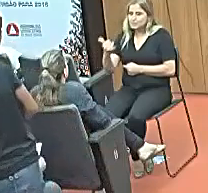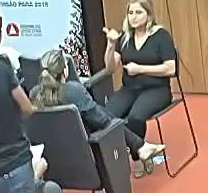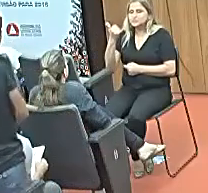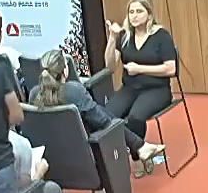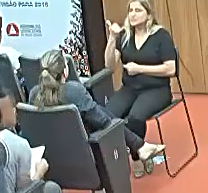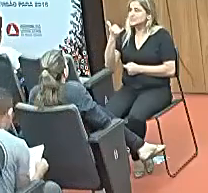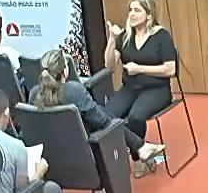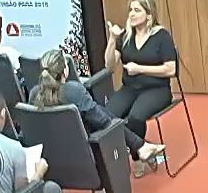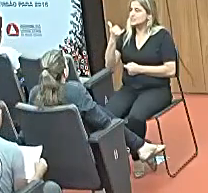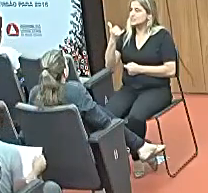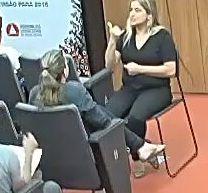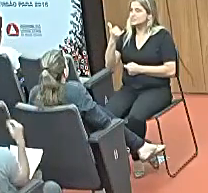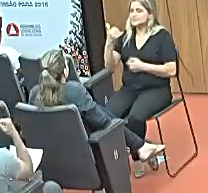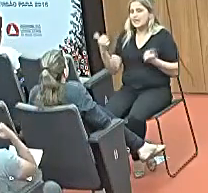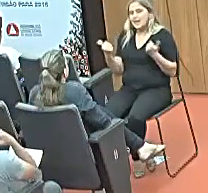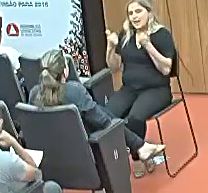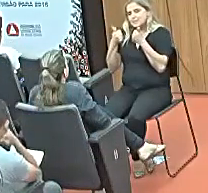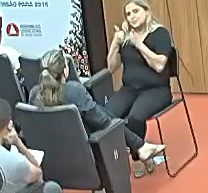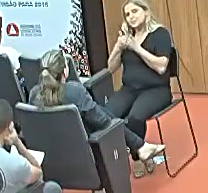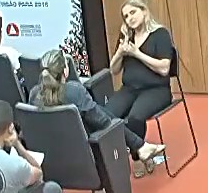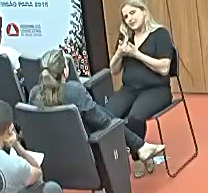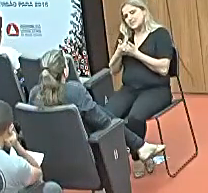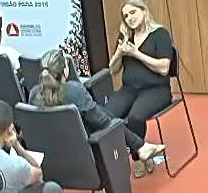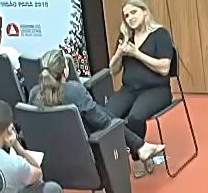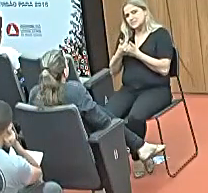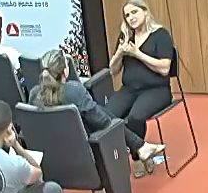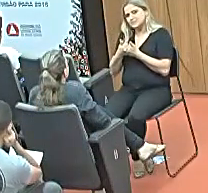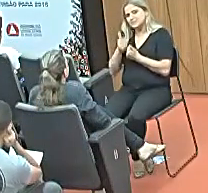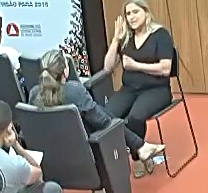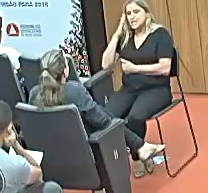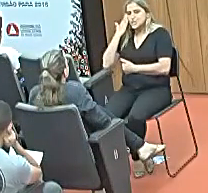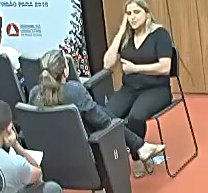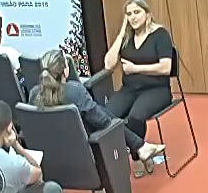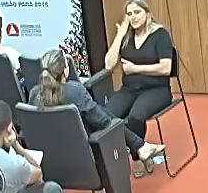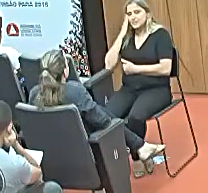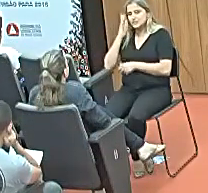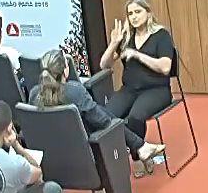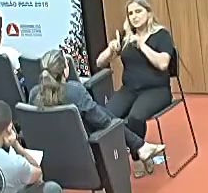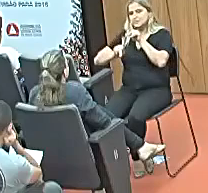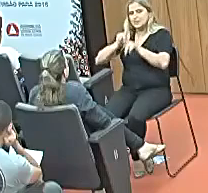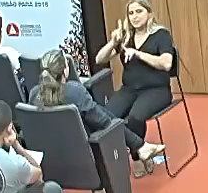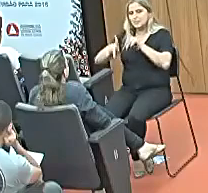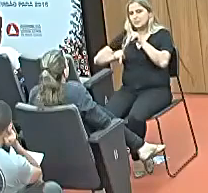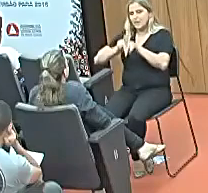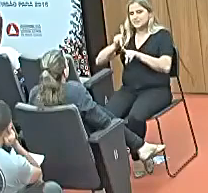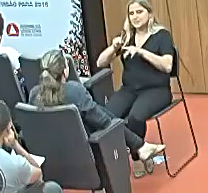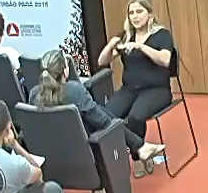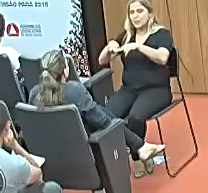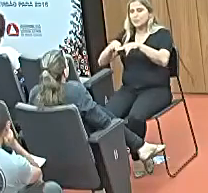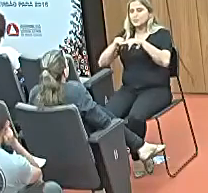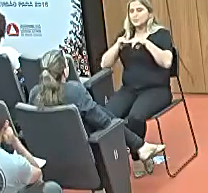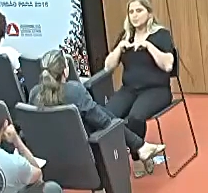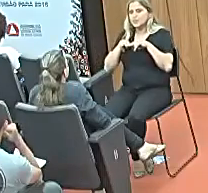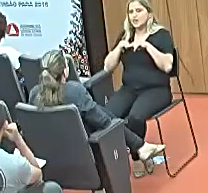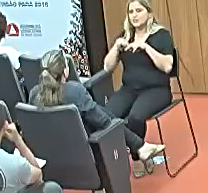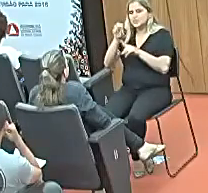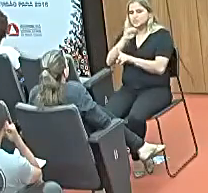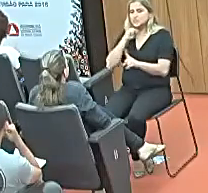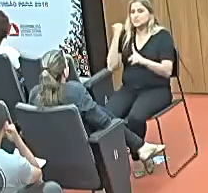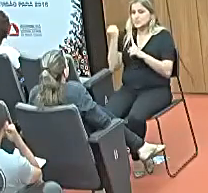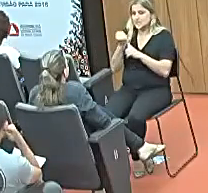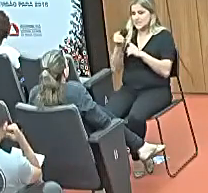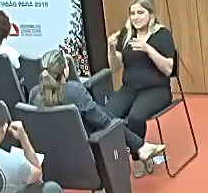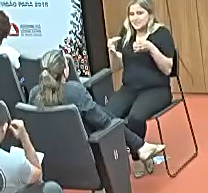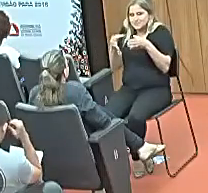o aproximação e o entendimento da população por meio das da sociedade civil